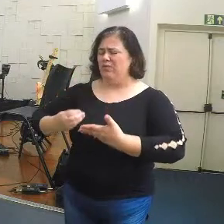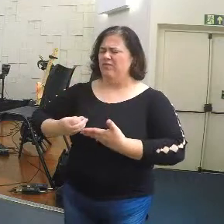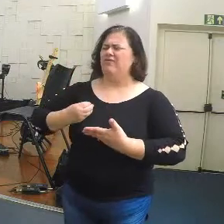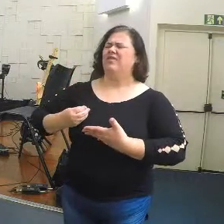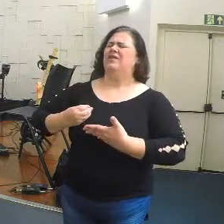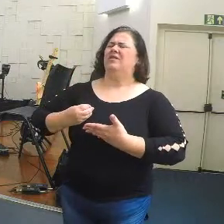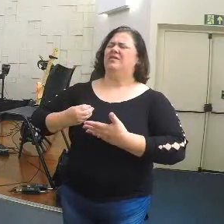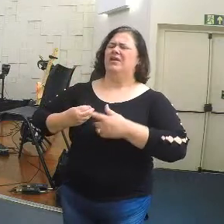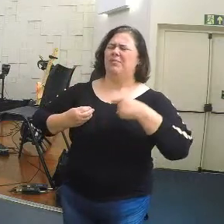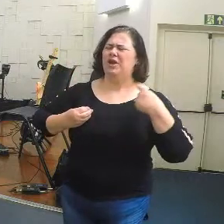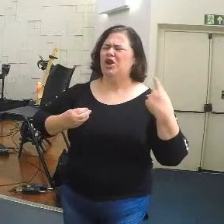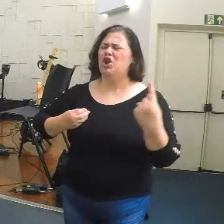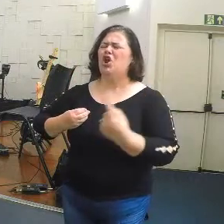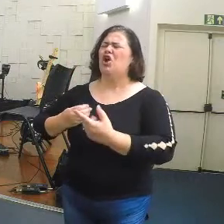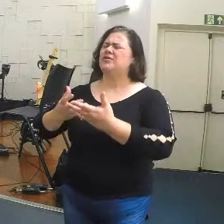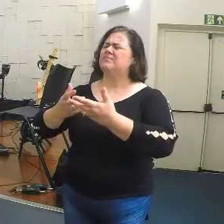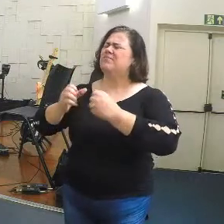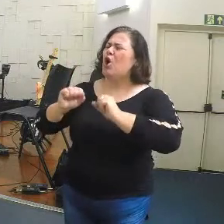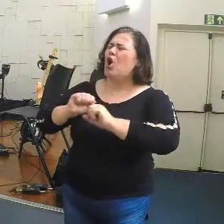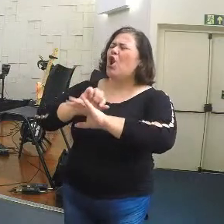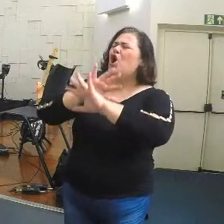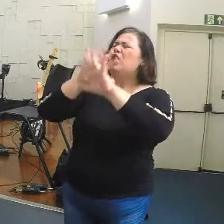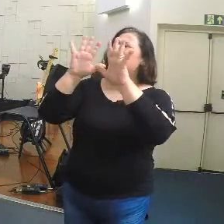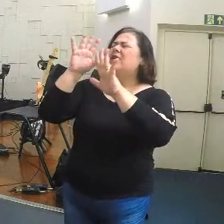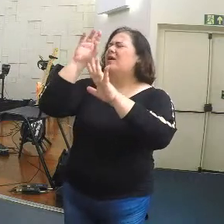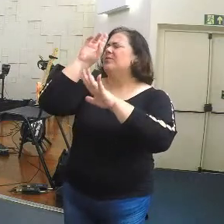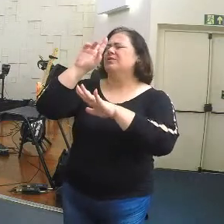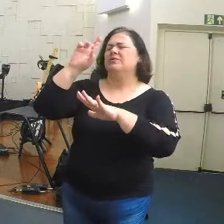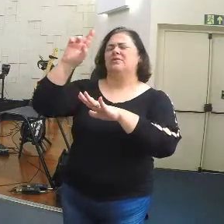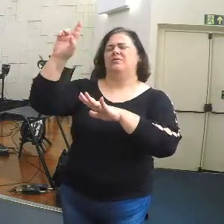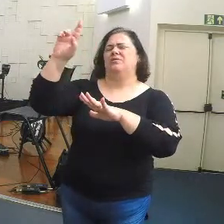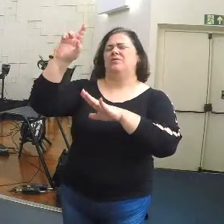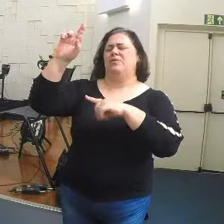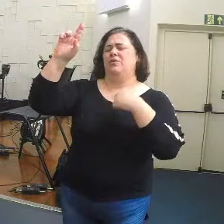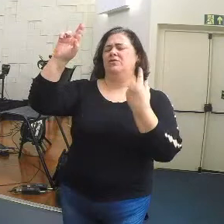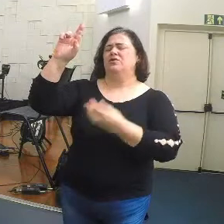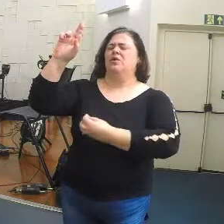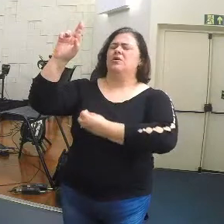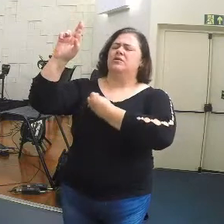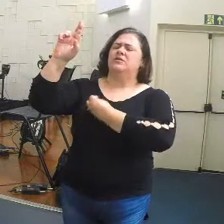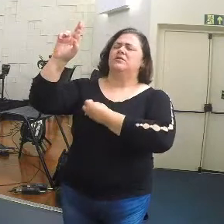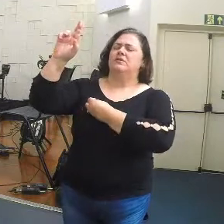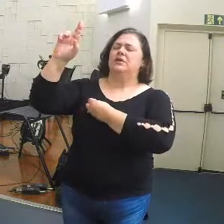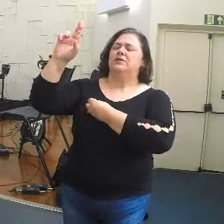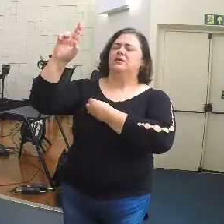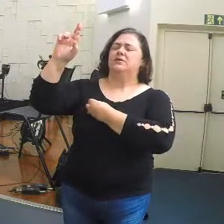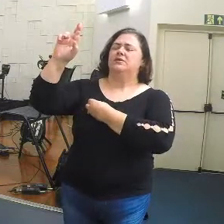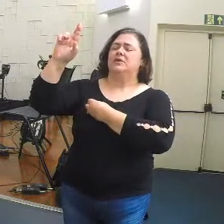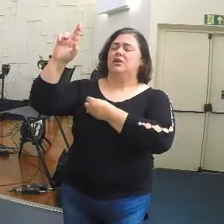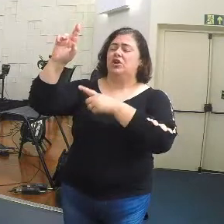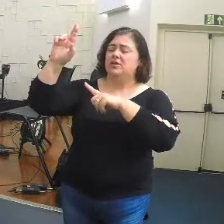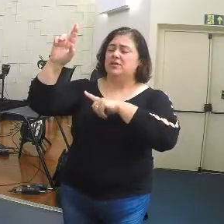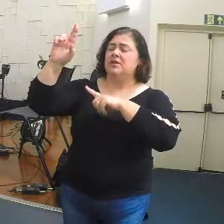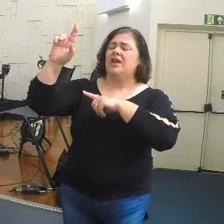Senhor com a nossa vida. E nós recebemos vida, ó Deus, vida espiritual.